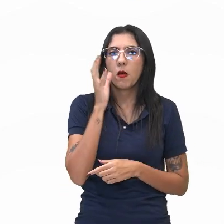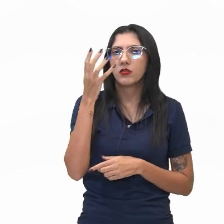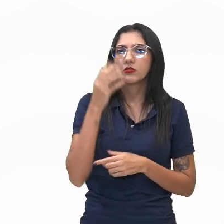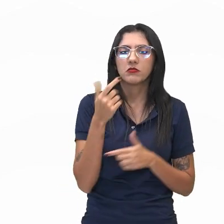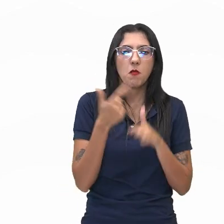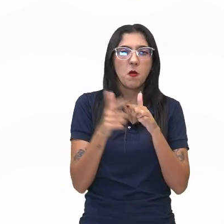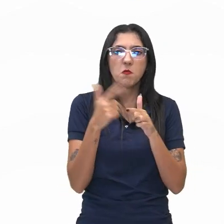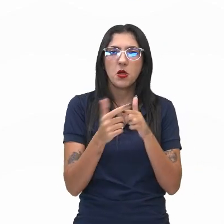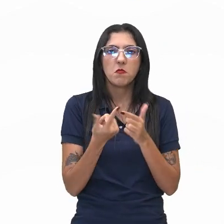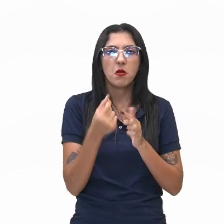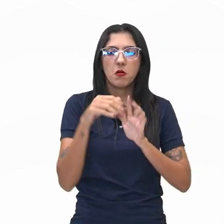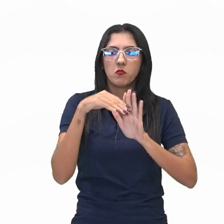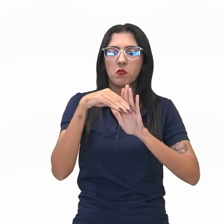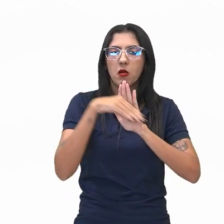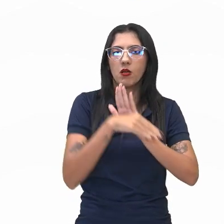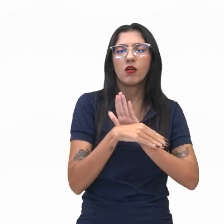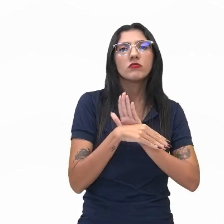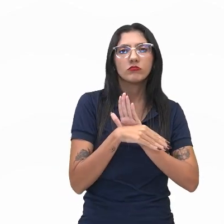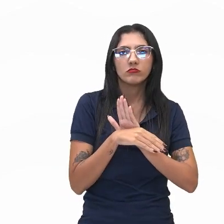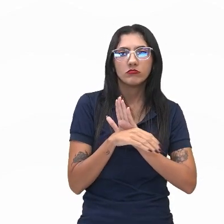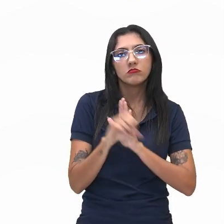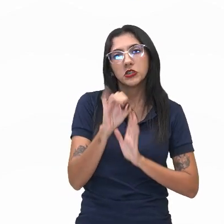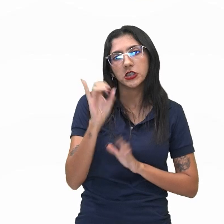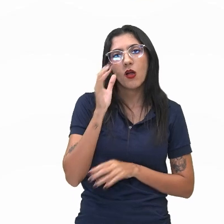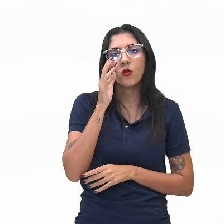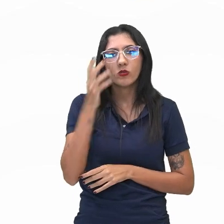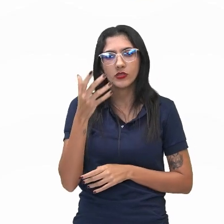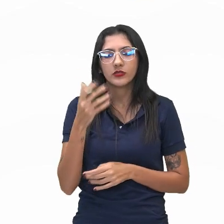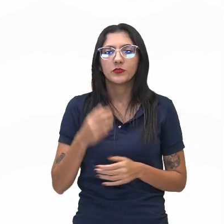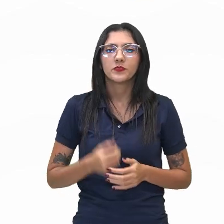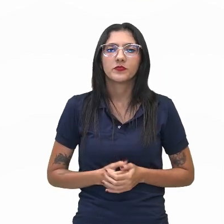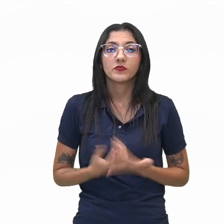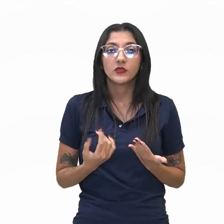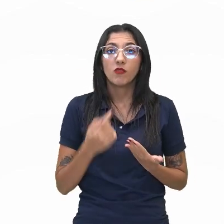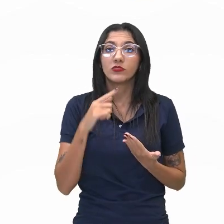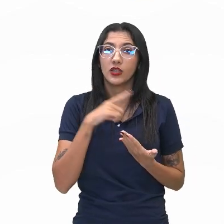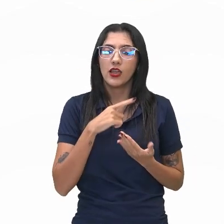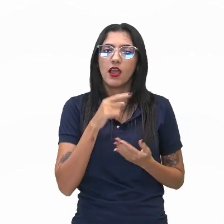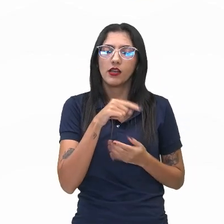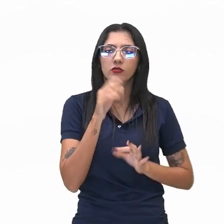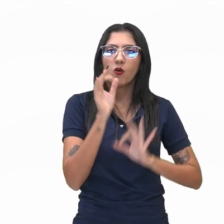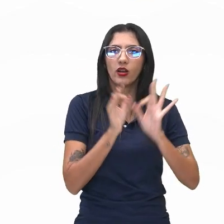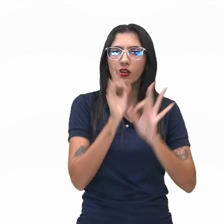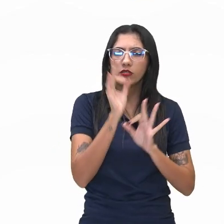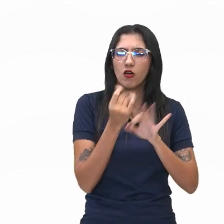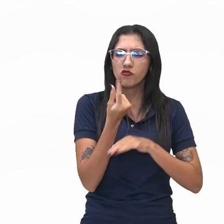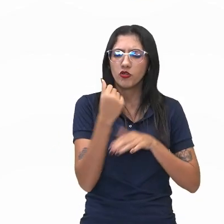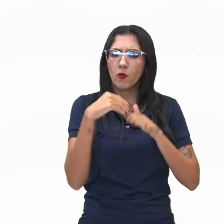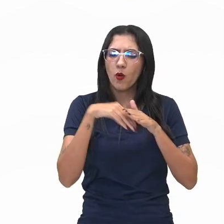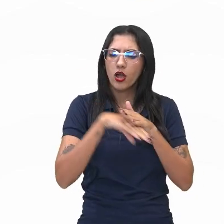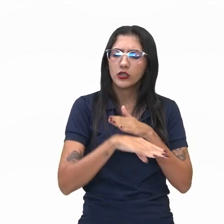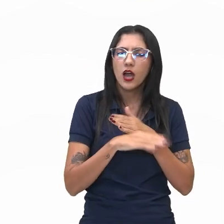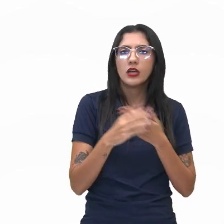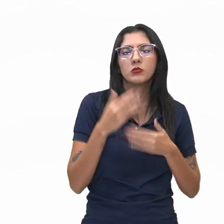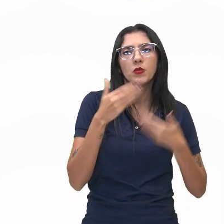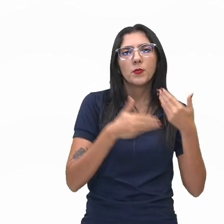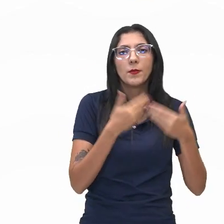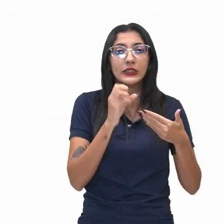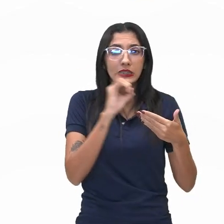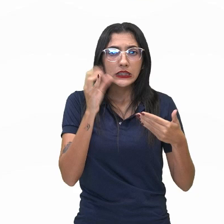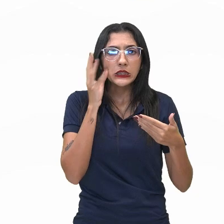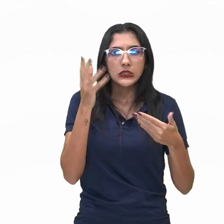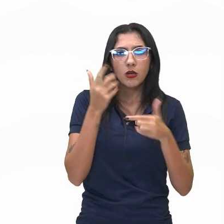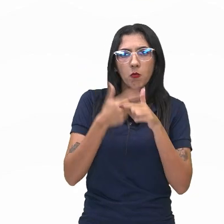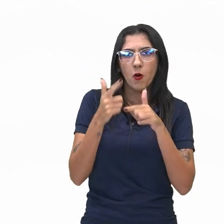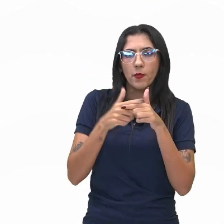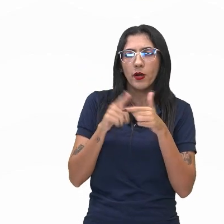ali ocorrer eventualmente. Então, vai ter esse arranjo de reservas de contingência para caso ocorra algum problema